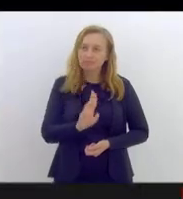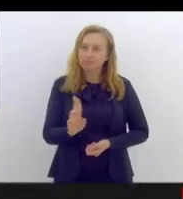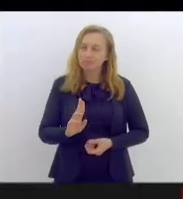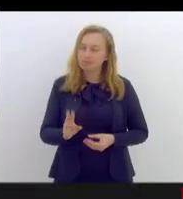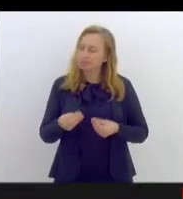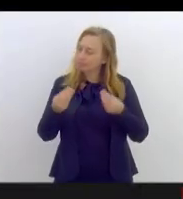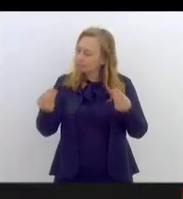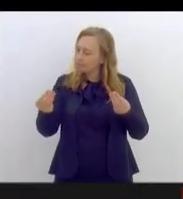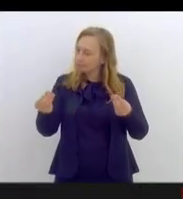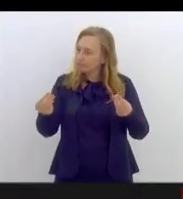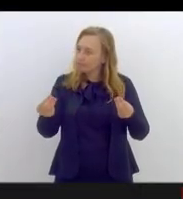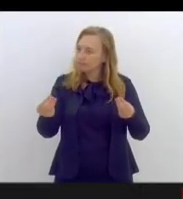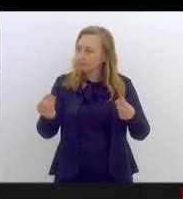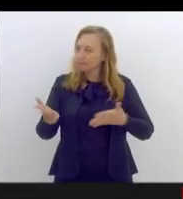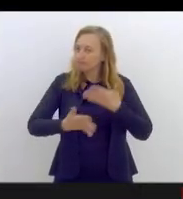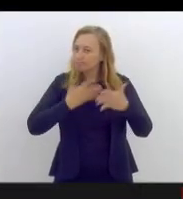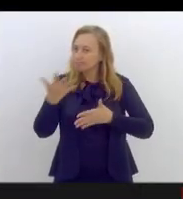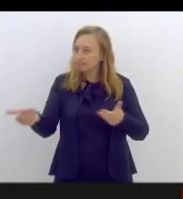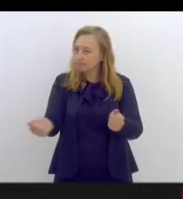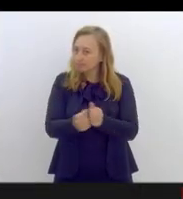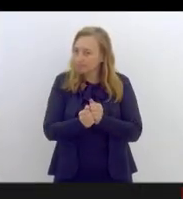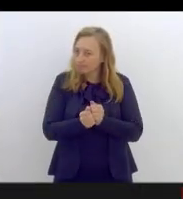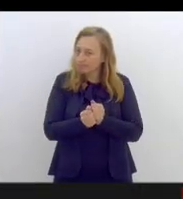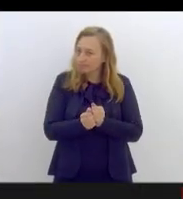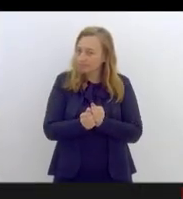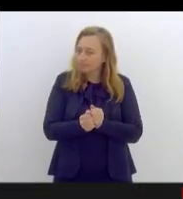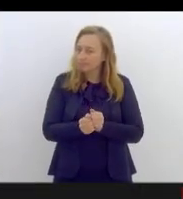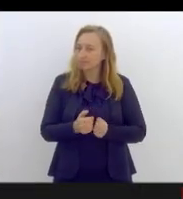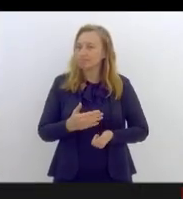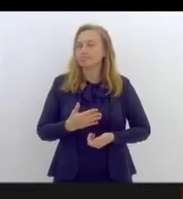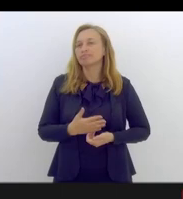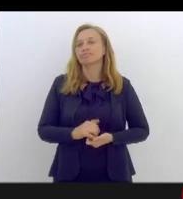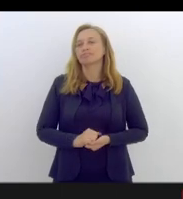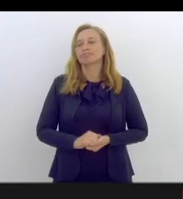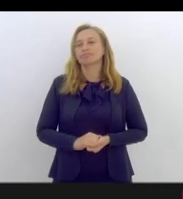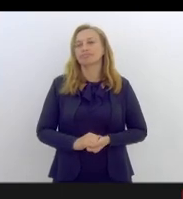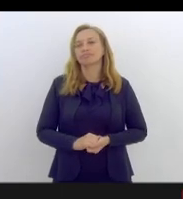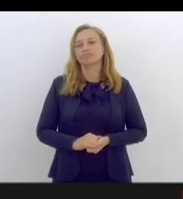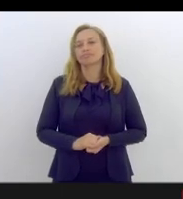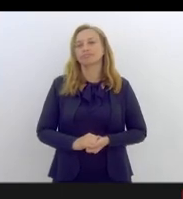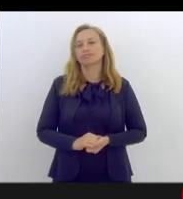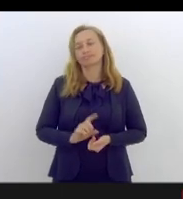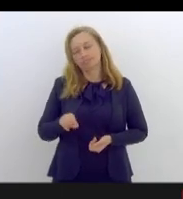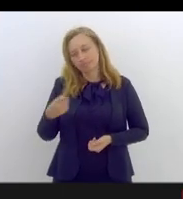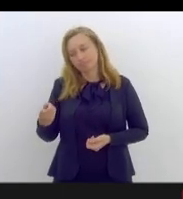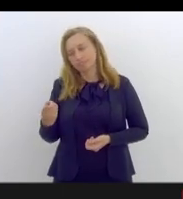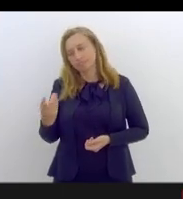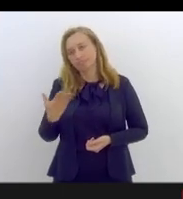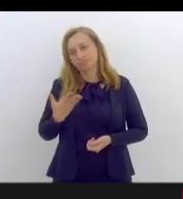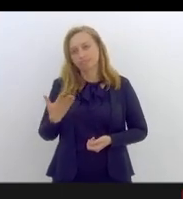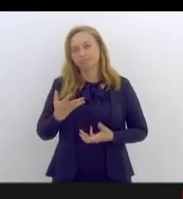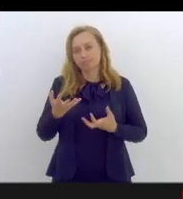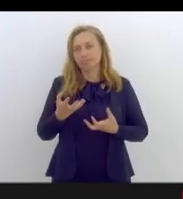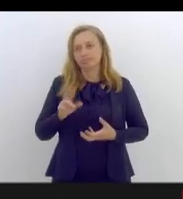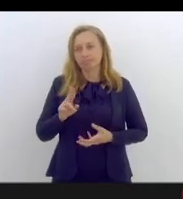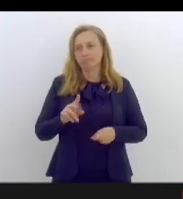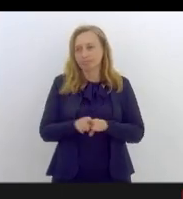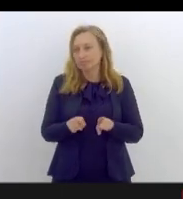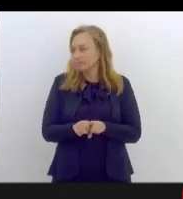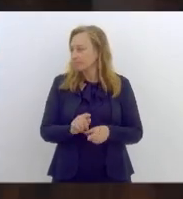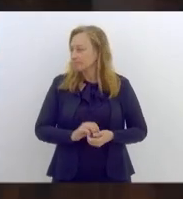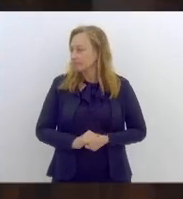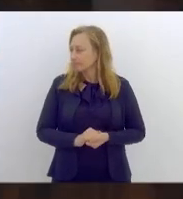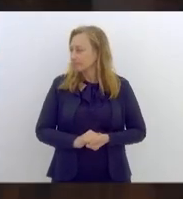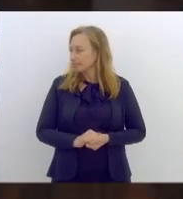e é um privilégio ter a senhora enquanto os mais colegas quiserem ser com todos muito obrigado